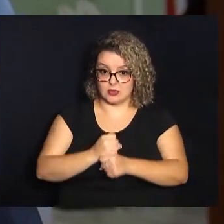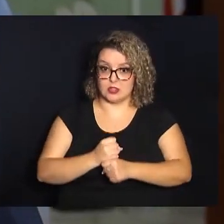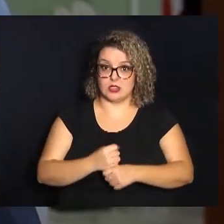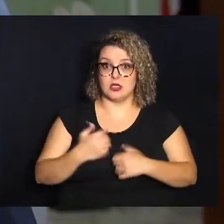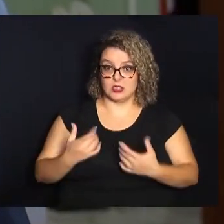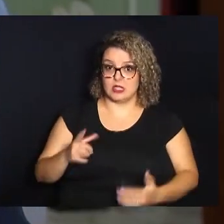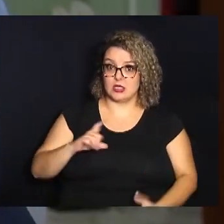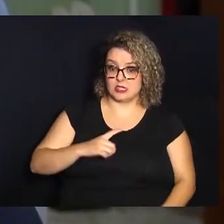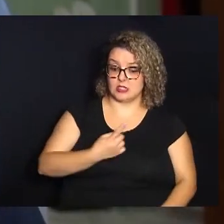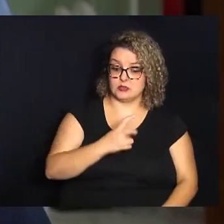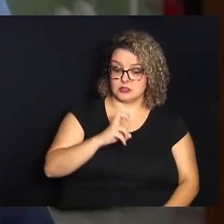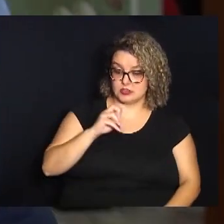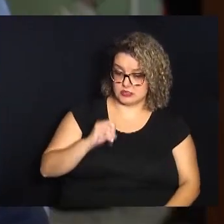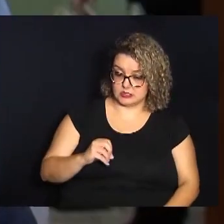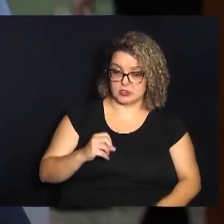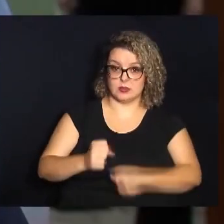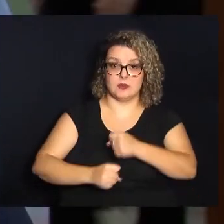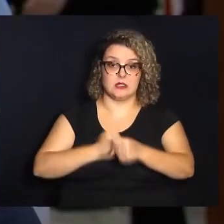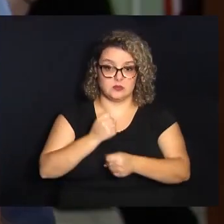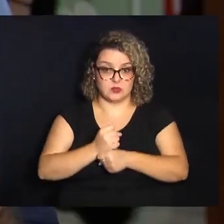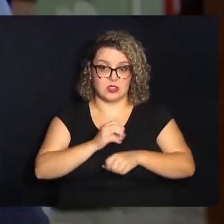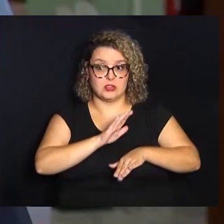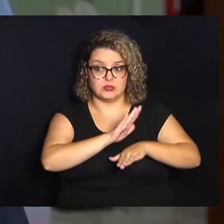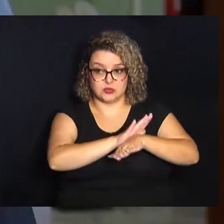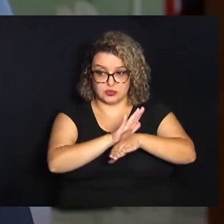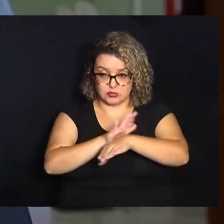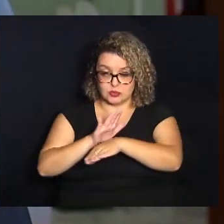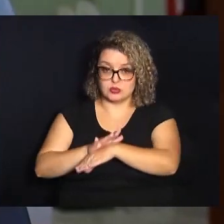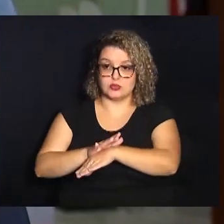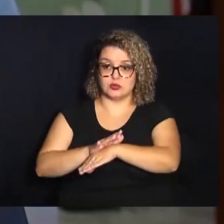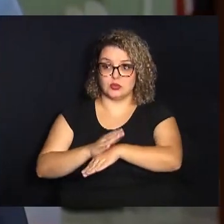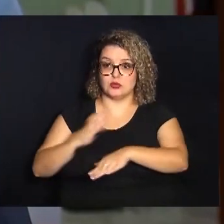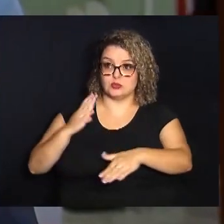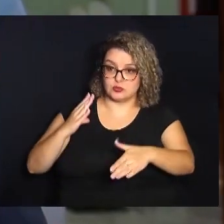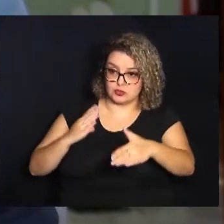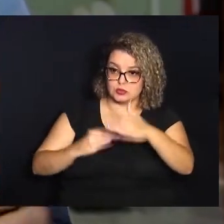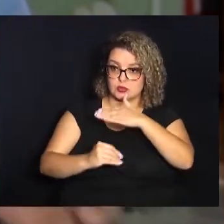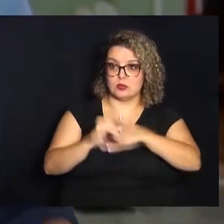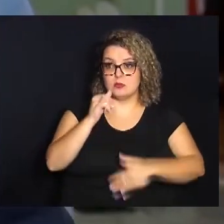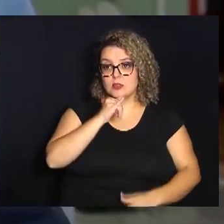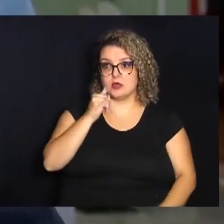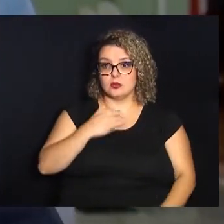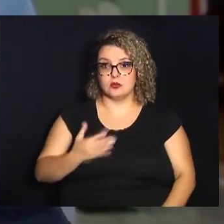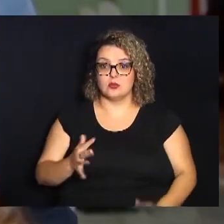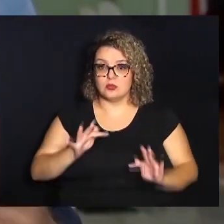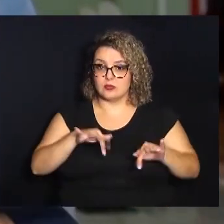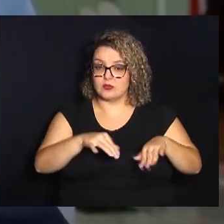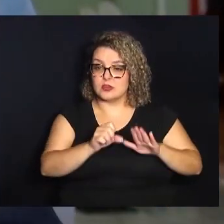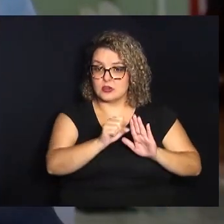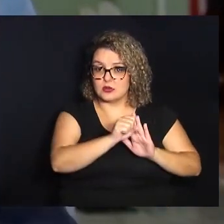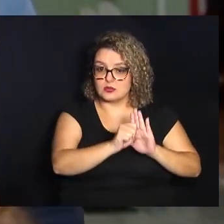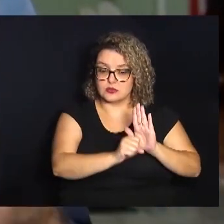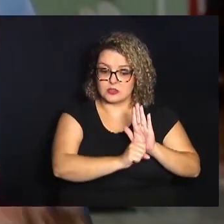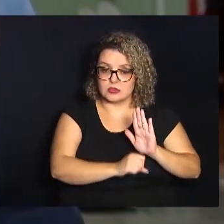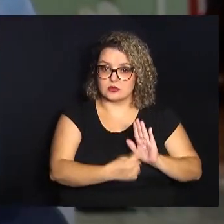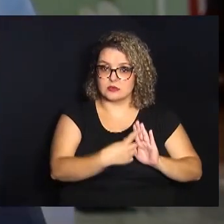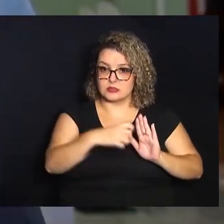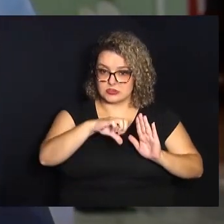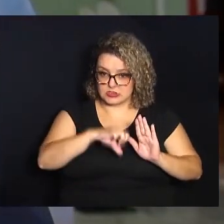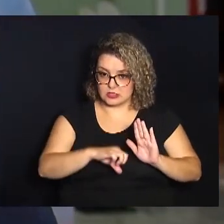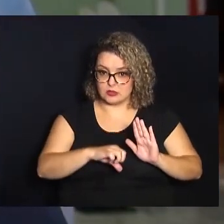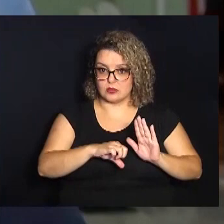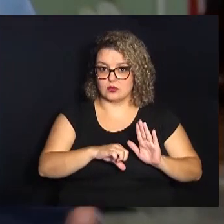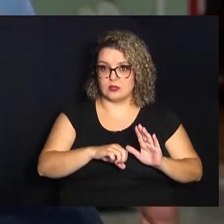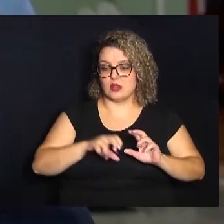contribuição daqueles imigrantes que chegaram ainda no final do século XIX, vieram para a lavoura, para a indústria, para o